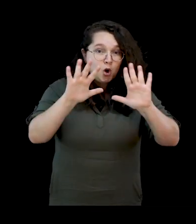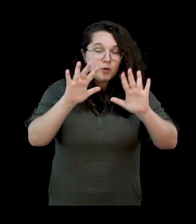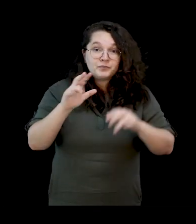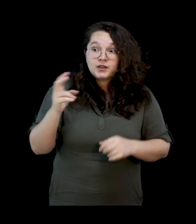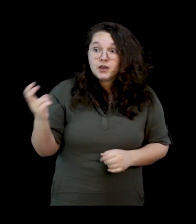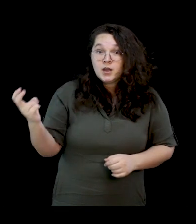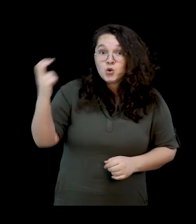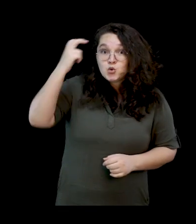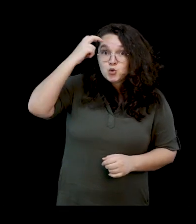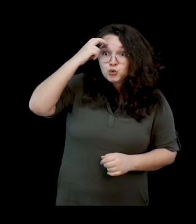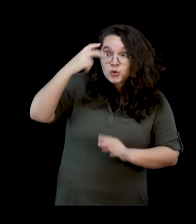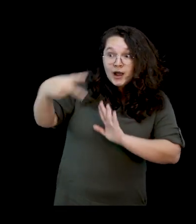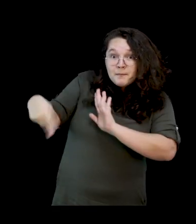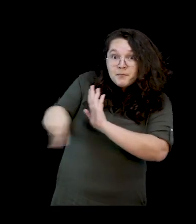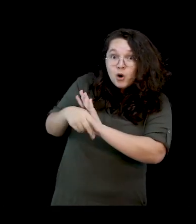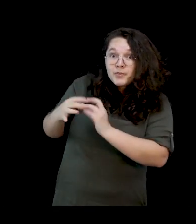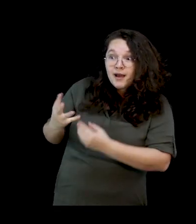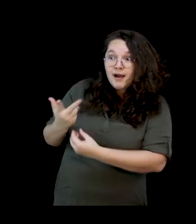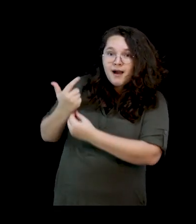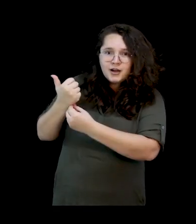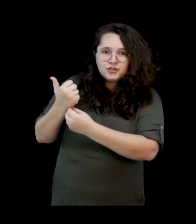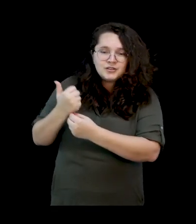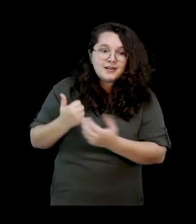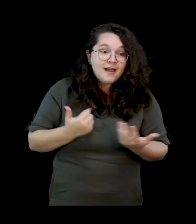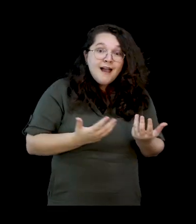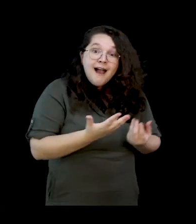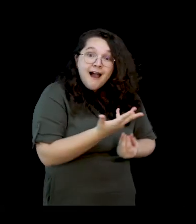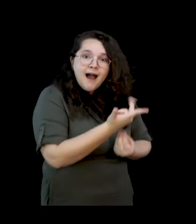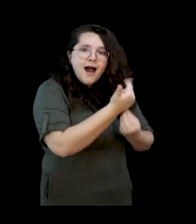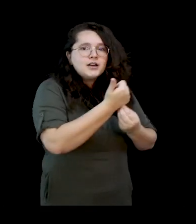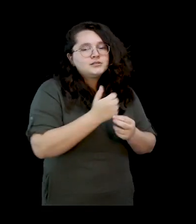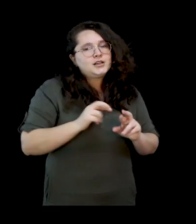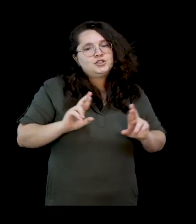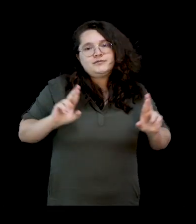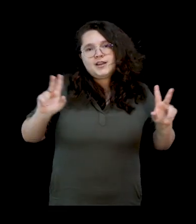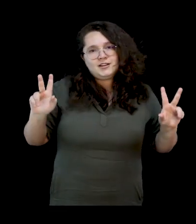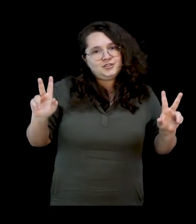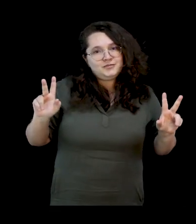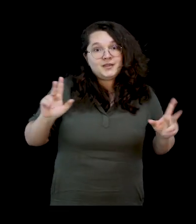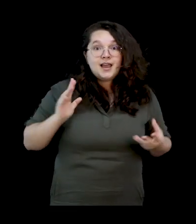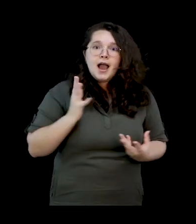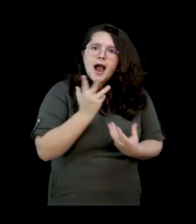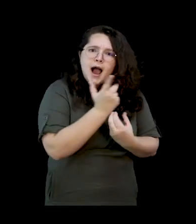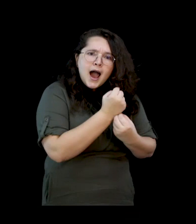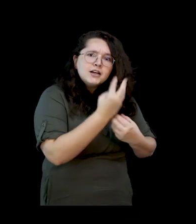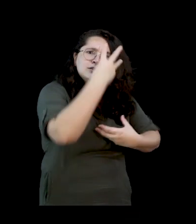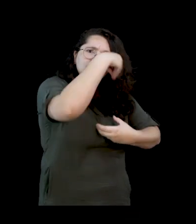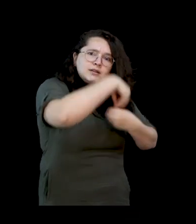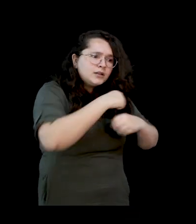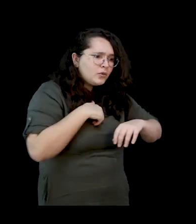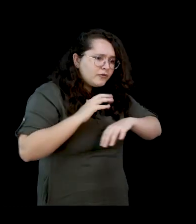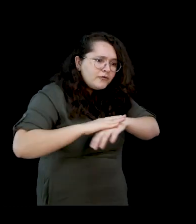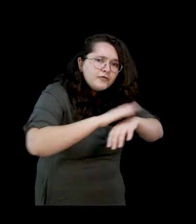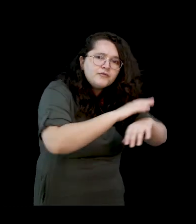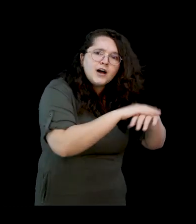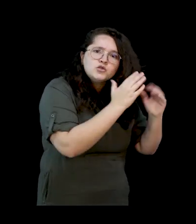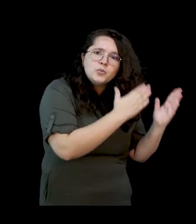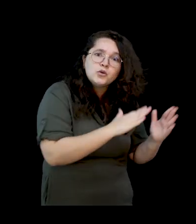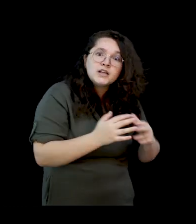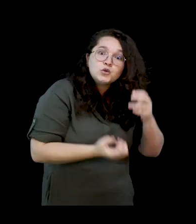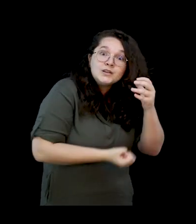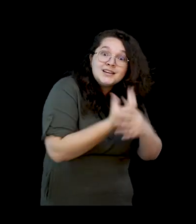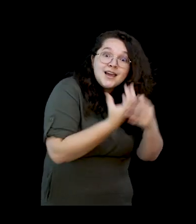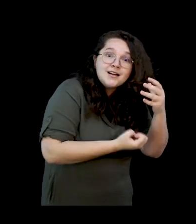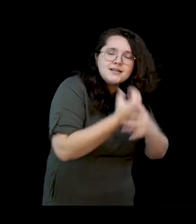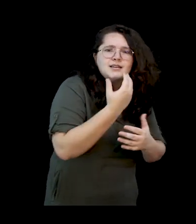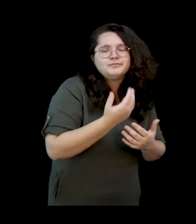e cultura da arte. A arte é um processo de criação de um livro, de um filme, de uma peça de teatro. Cultura